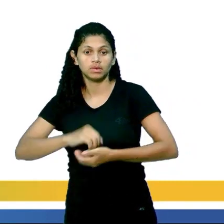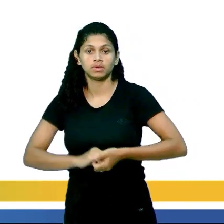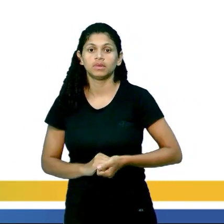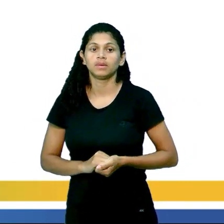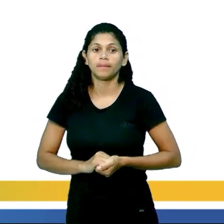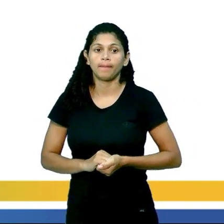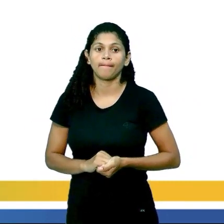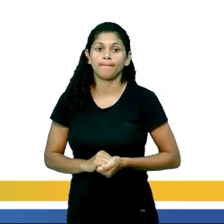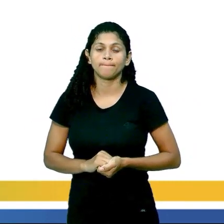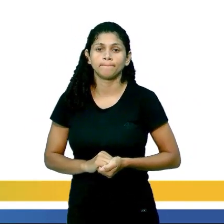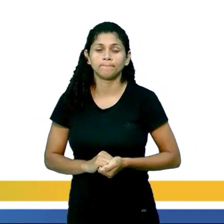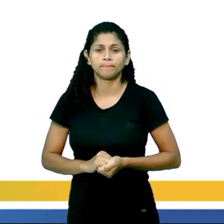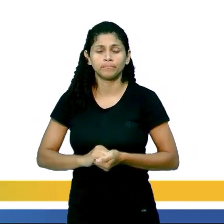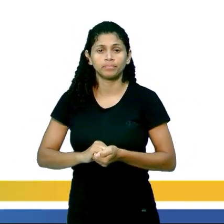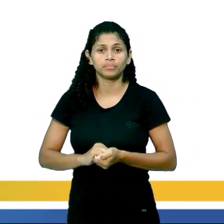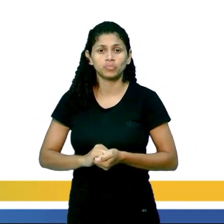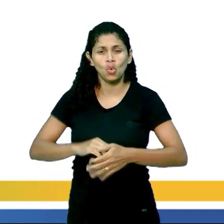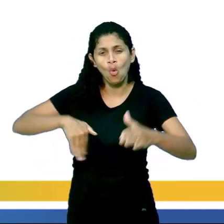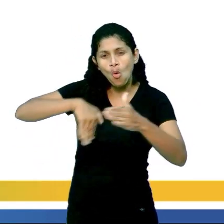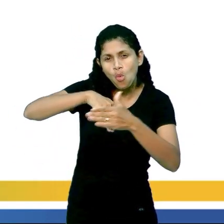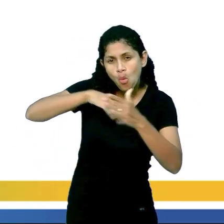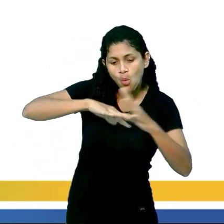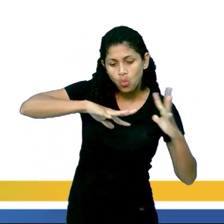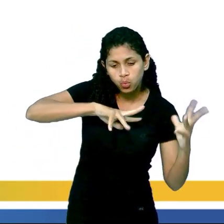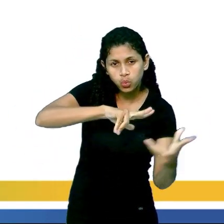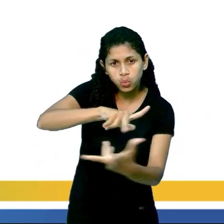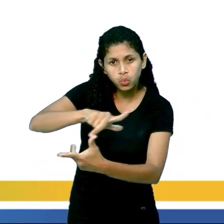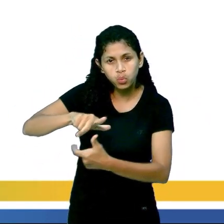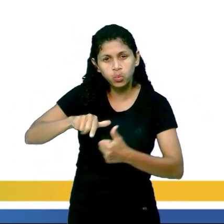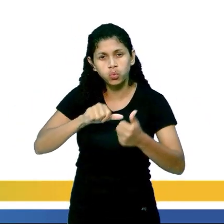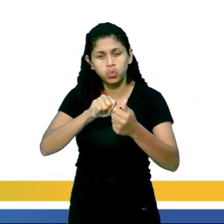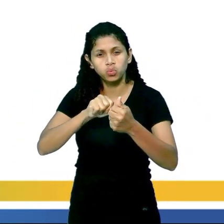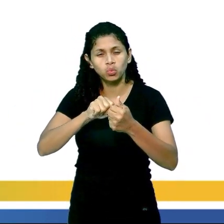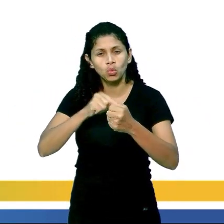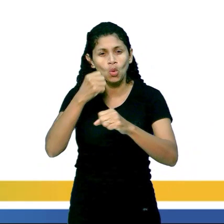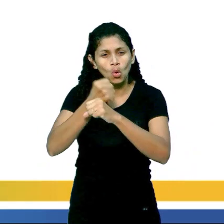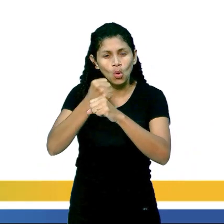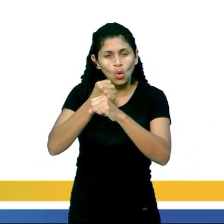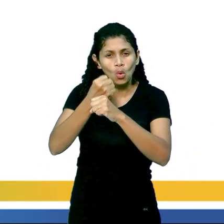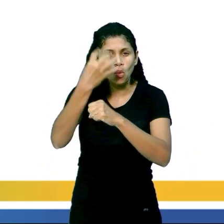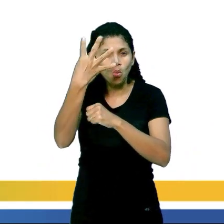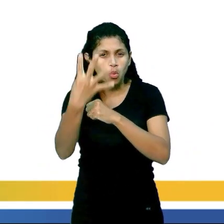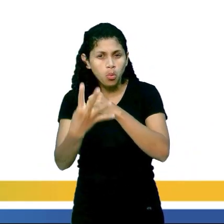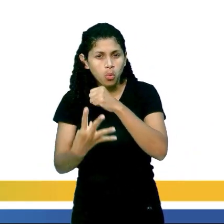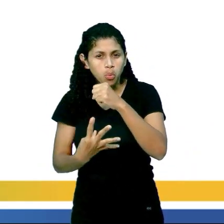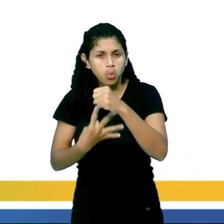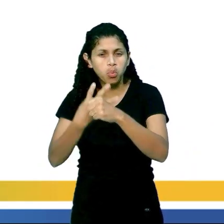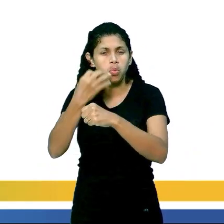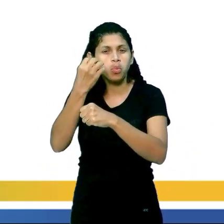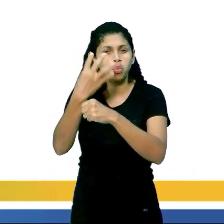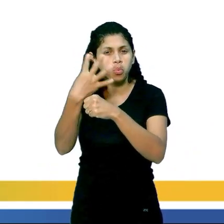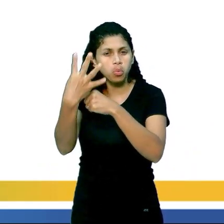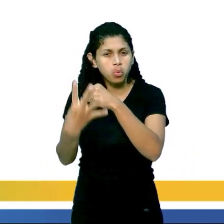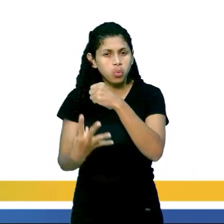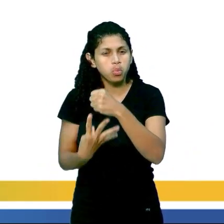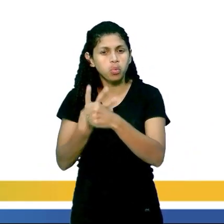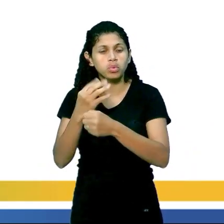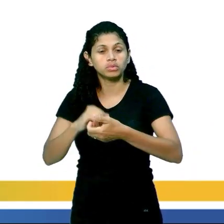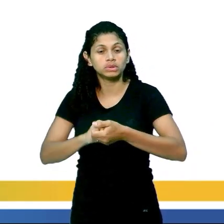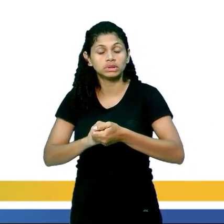174. A Copa do Mundo de Futebol, realizada a cada 4 anos, teve sua primeira edição